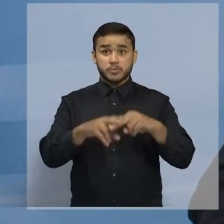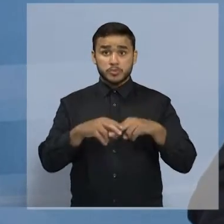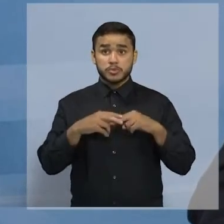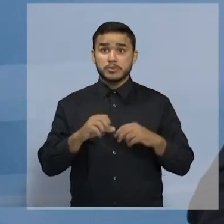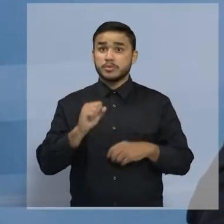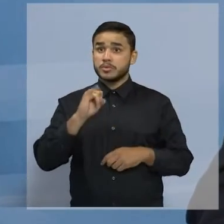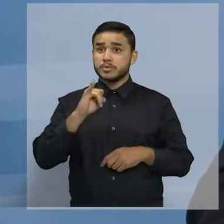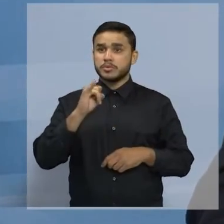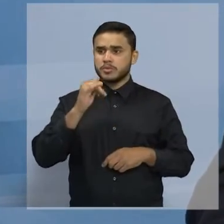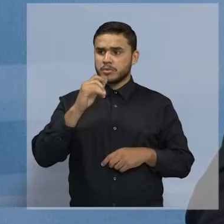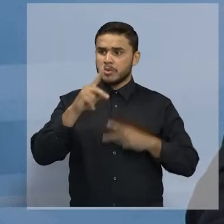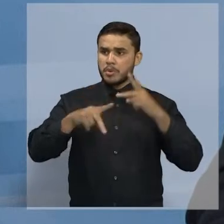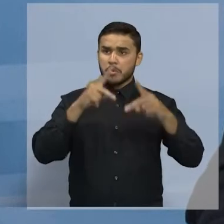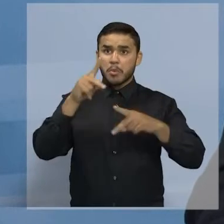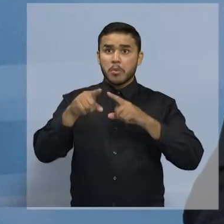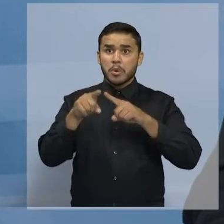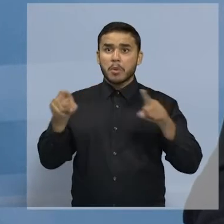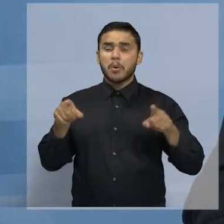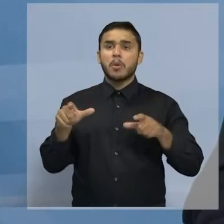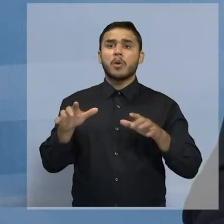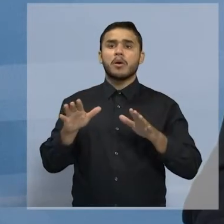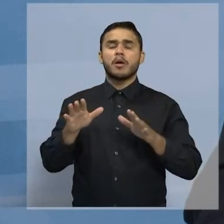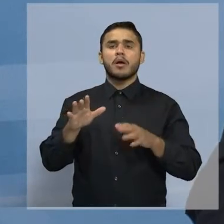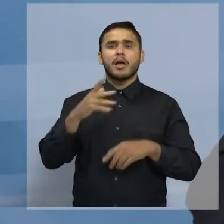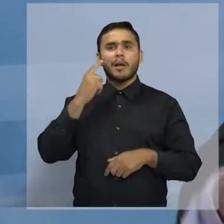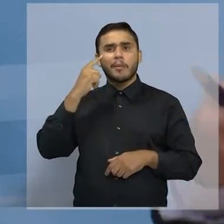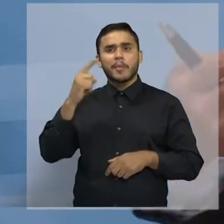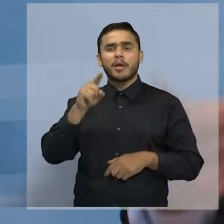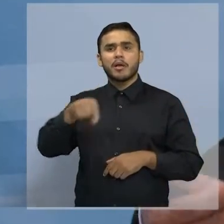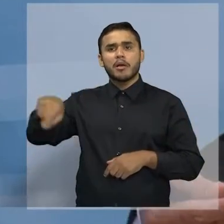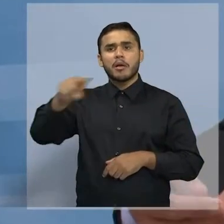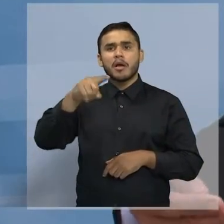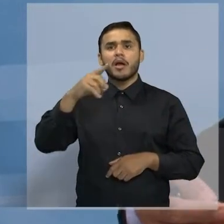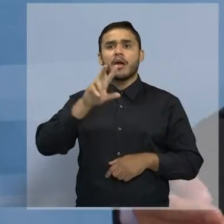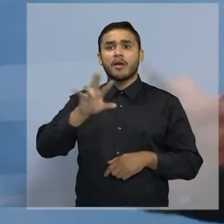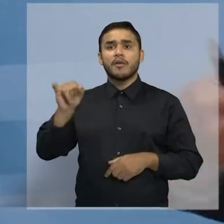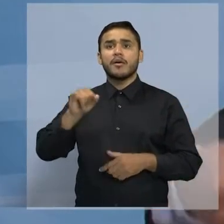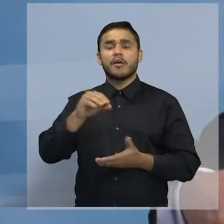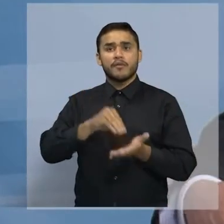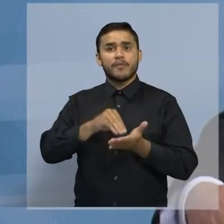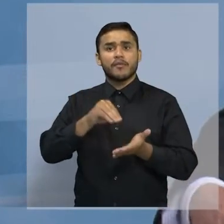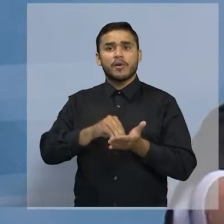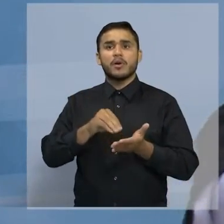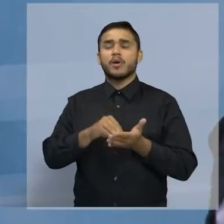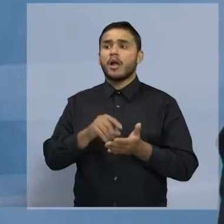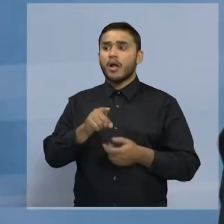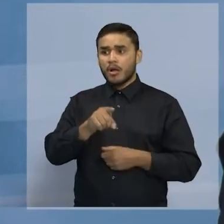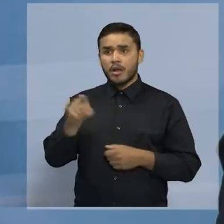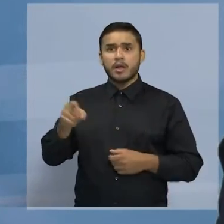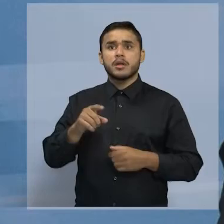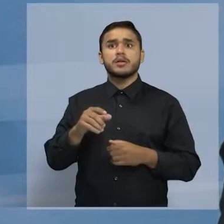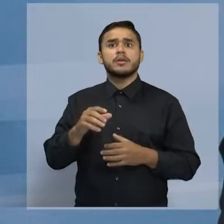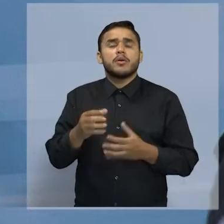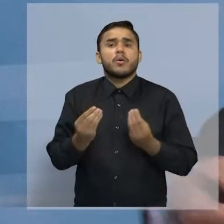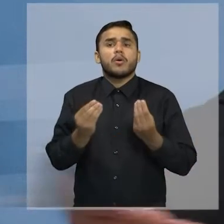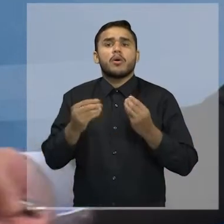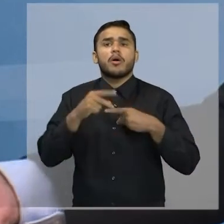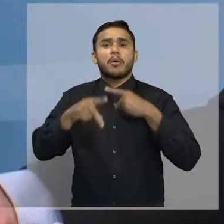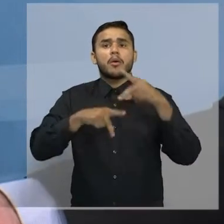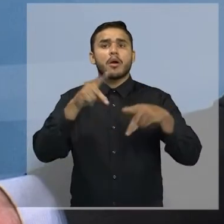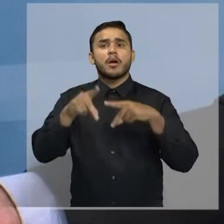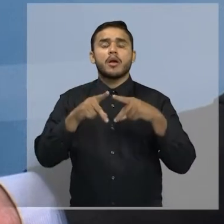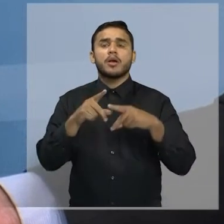você cresce com uma população excluída, você não pode mais tarde estar querendo cobrar que essa população que